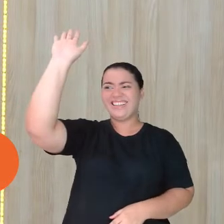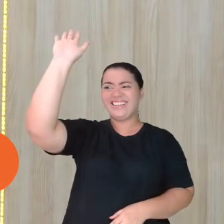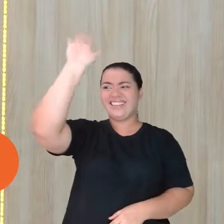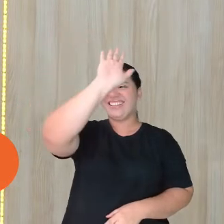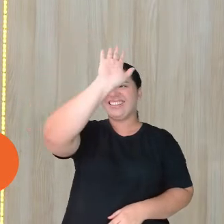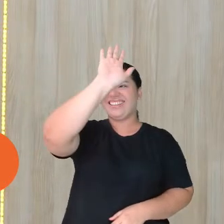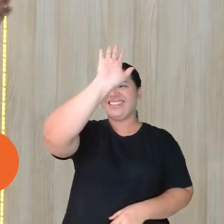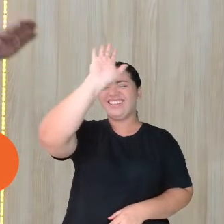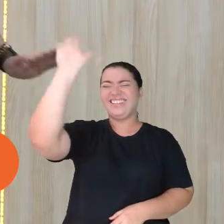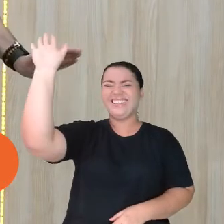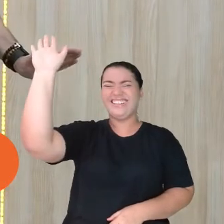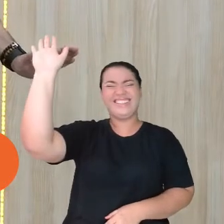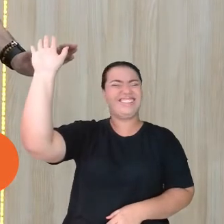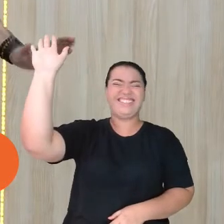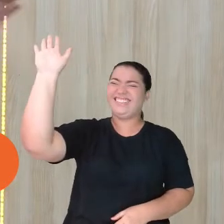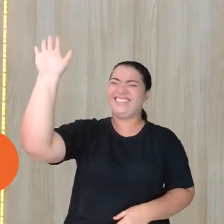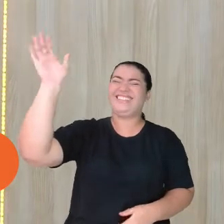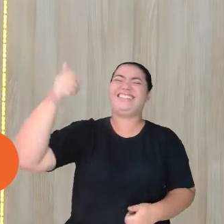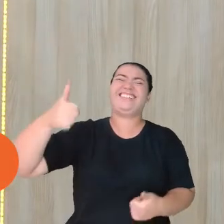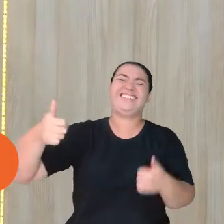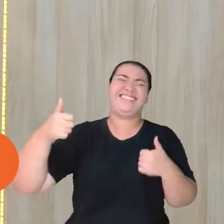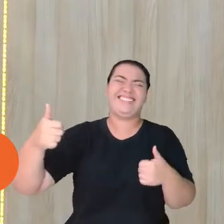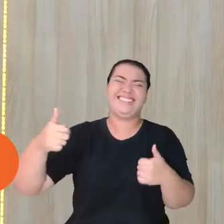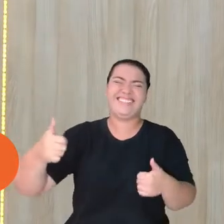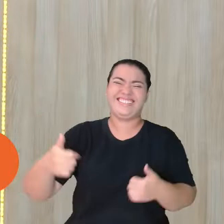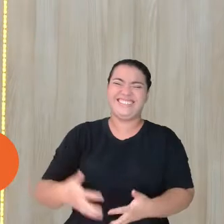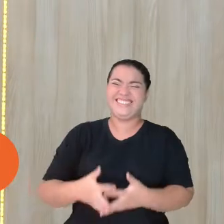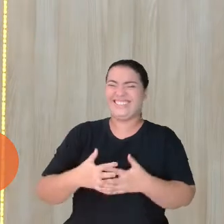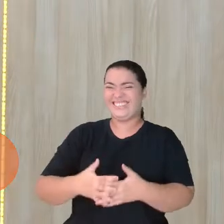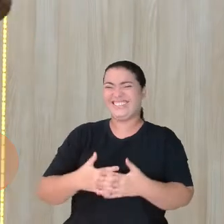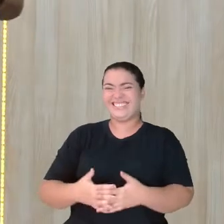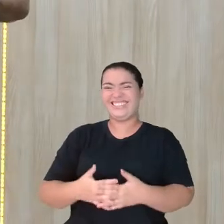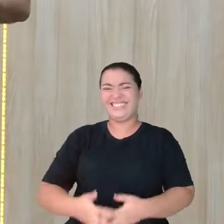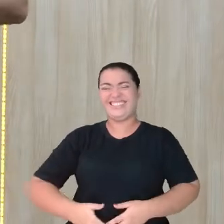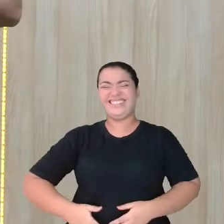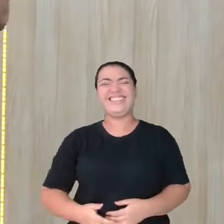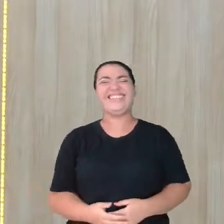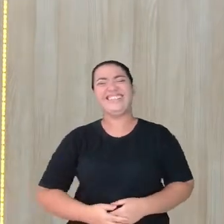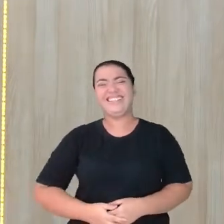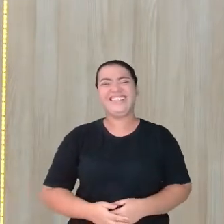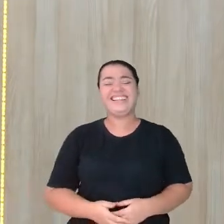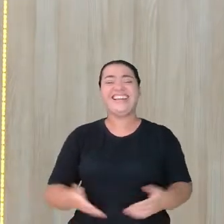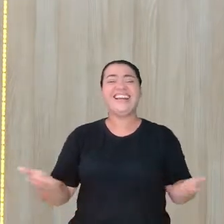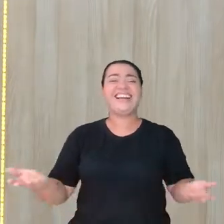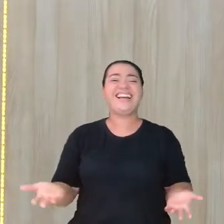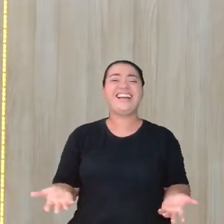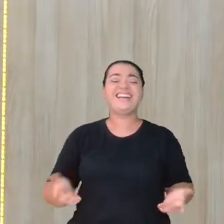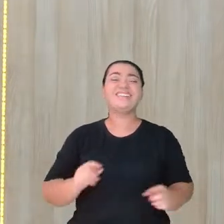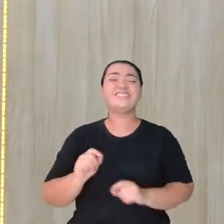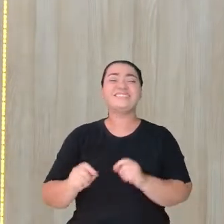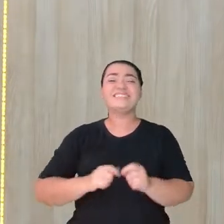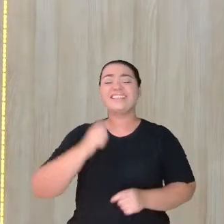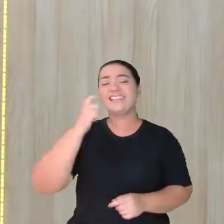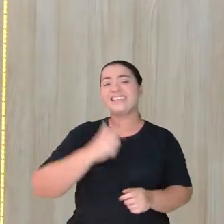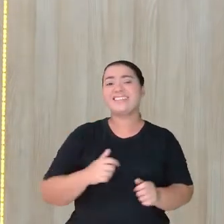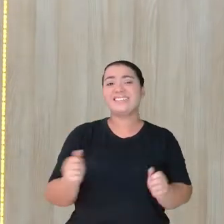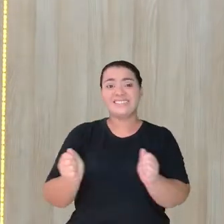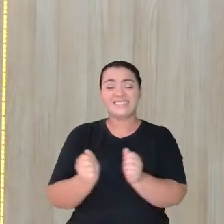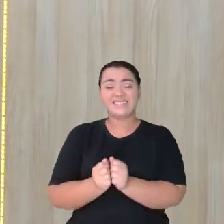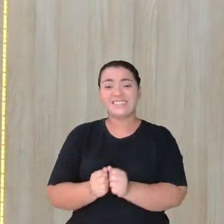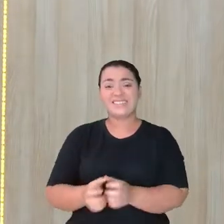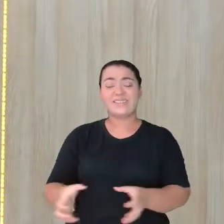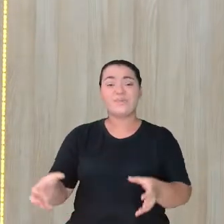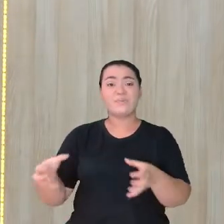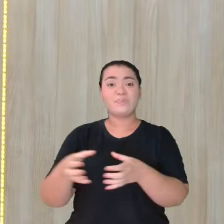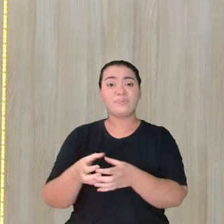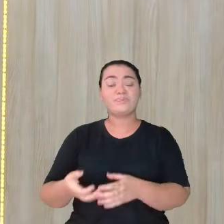Acertou. Foi! Aê, acertou. E nesse sentido, né, Gisela, junto com toda a